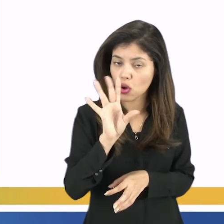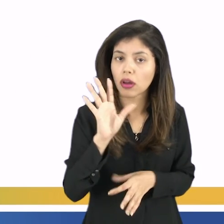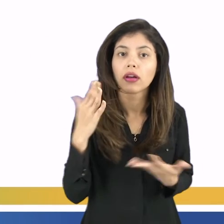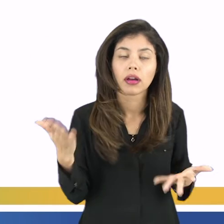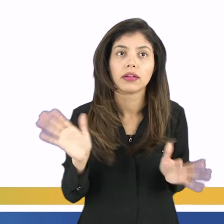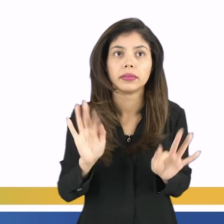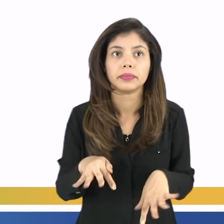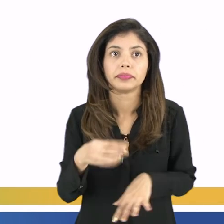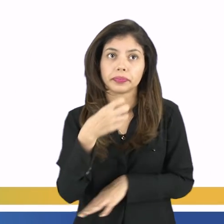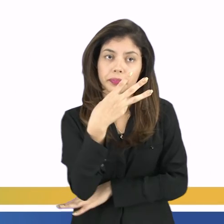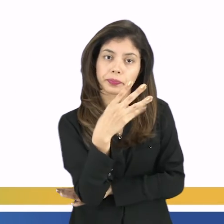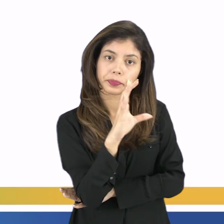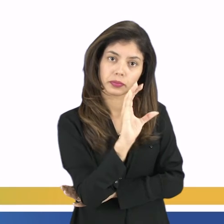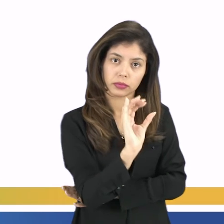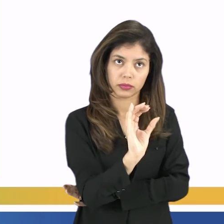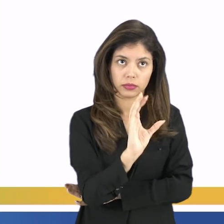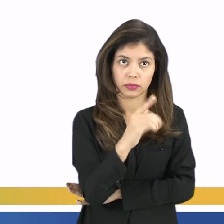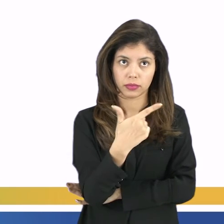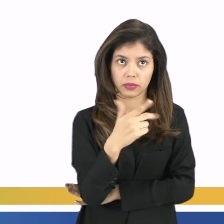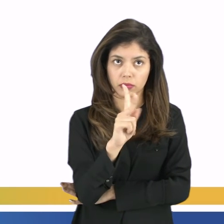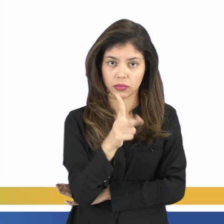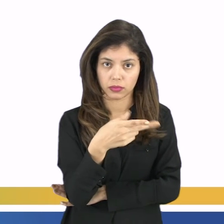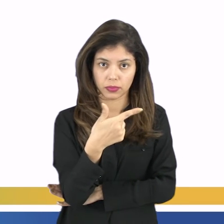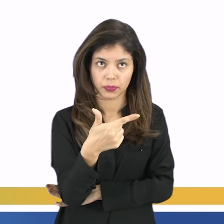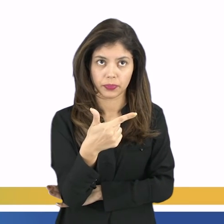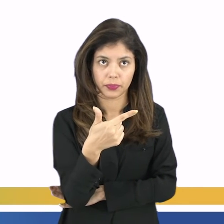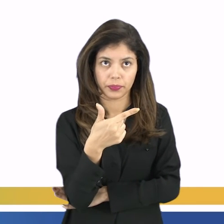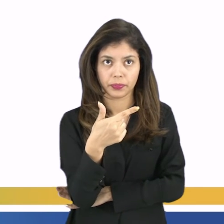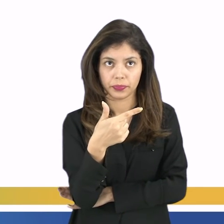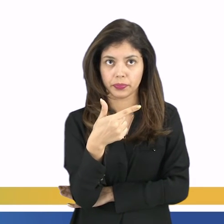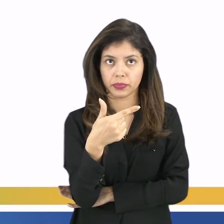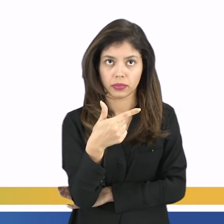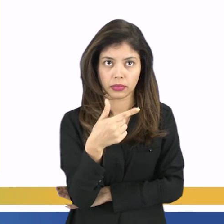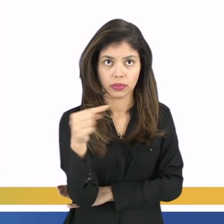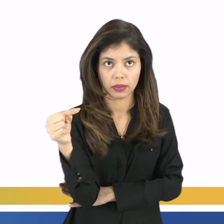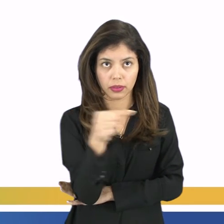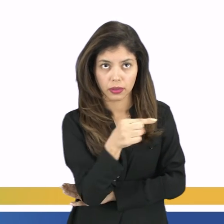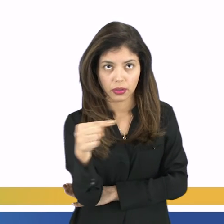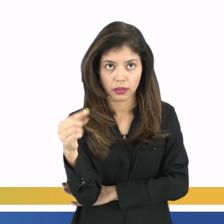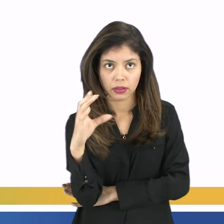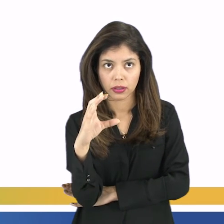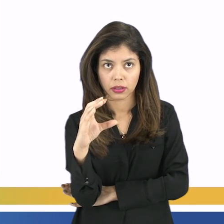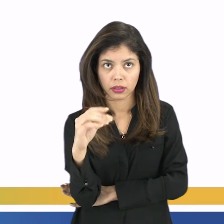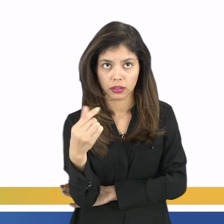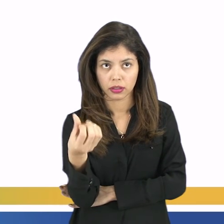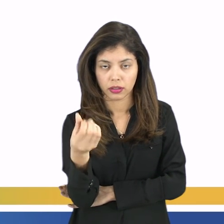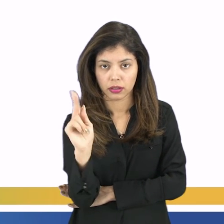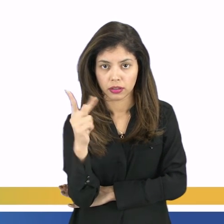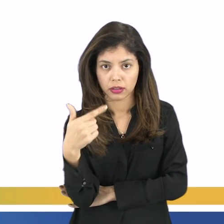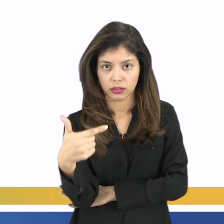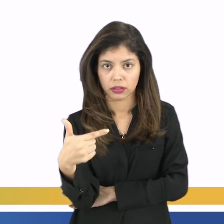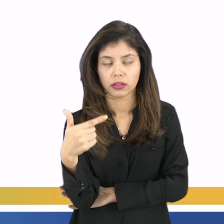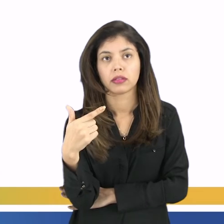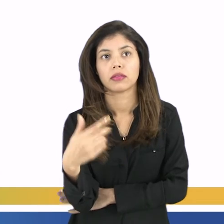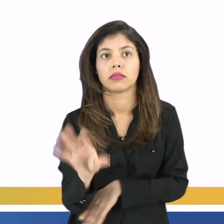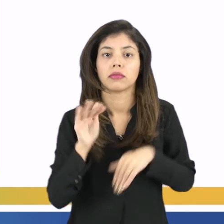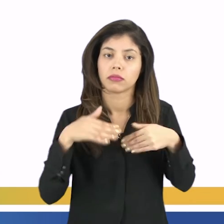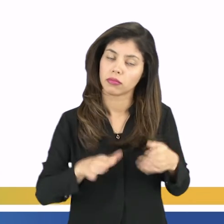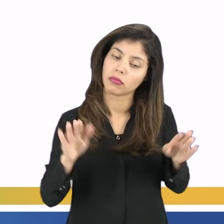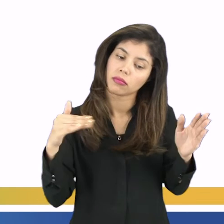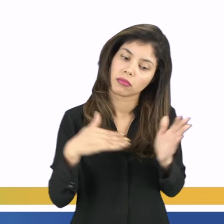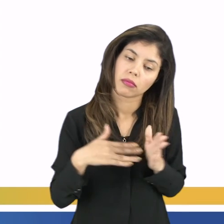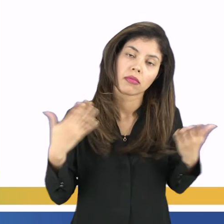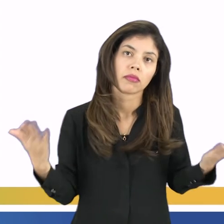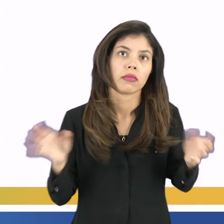apenas 3 mols de C2H2, aqui embaixo, e o benzeno, C6H6. Chegando